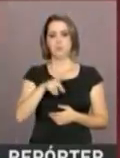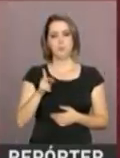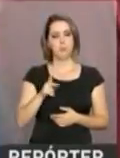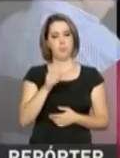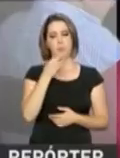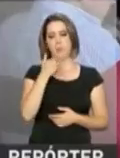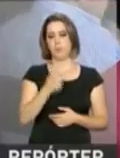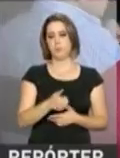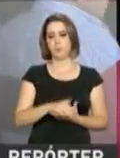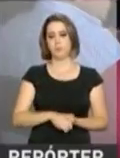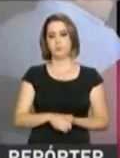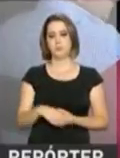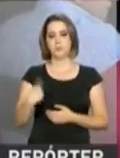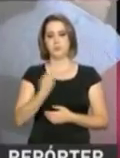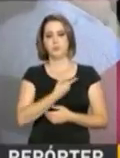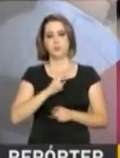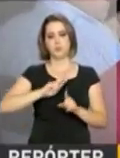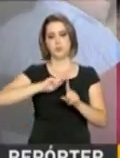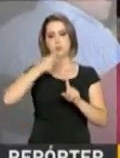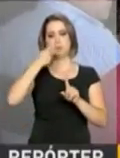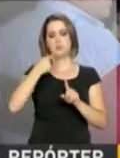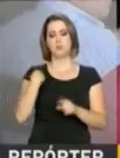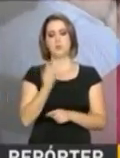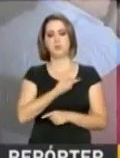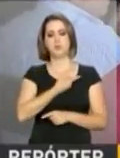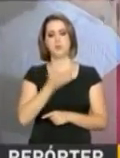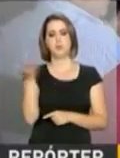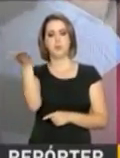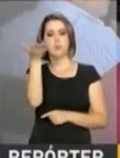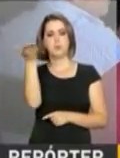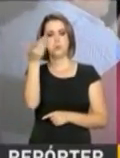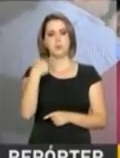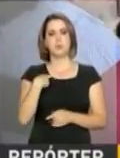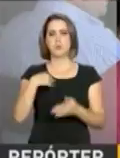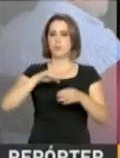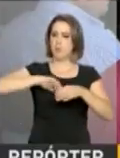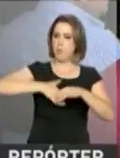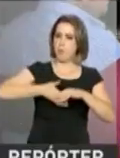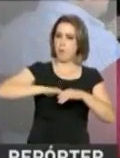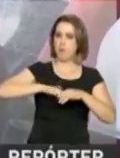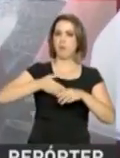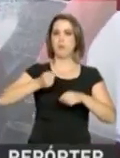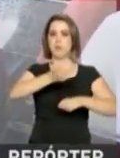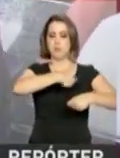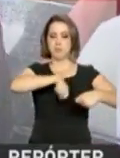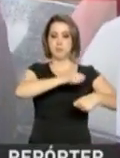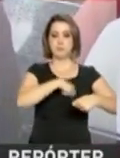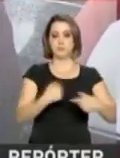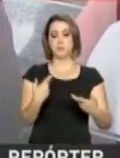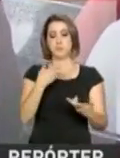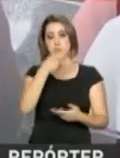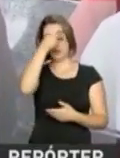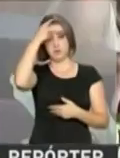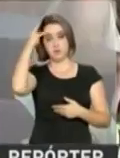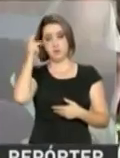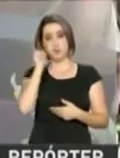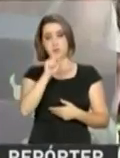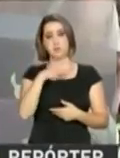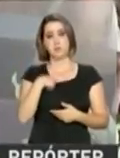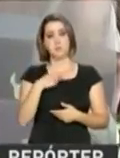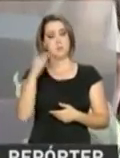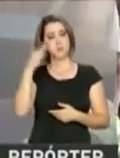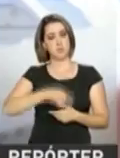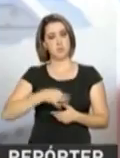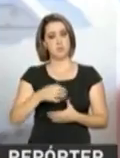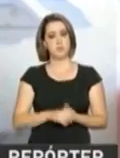bem-vindo sob nossos salários quanto nossos ligações como os coveiros e diz que o dinheiro e para os consumidores fica uma